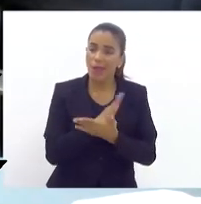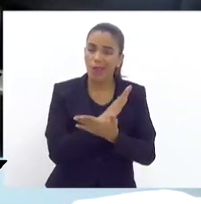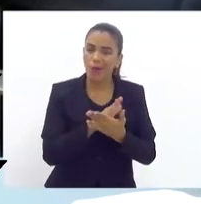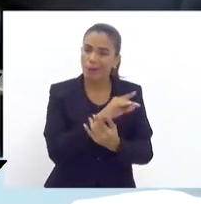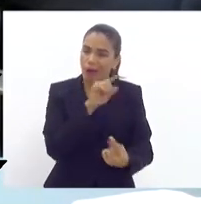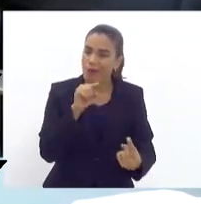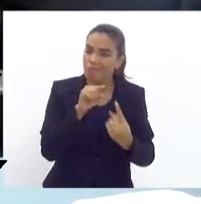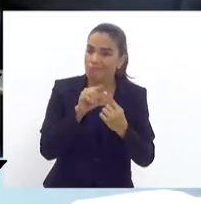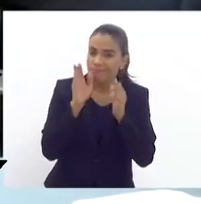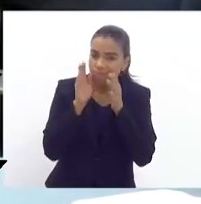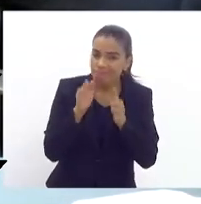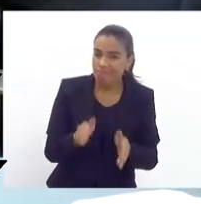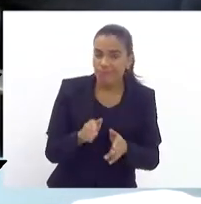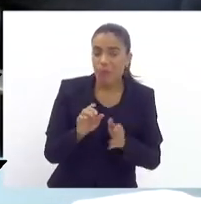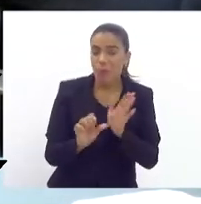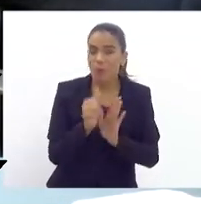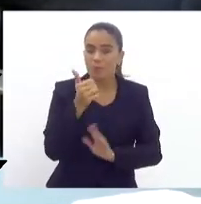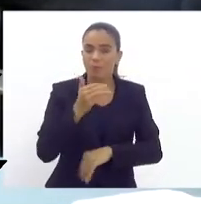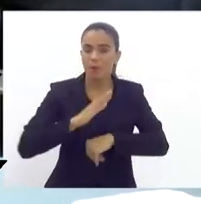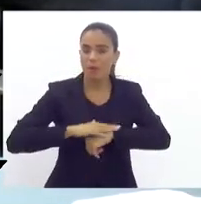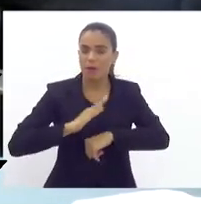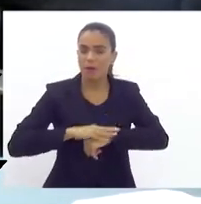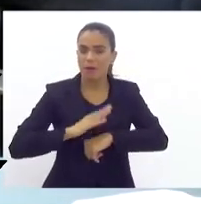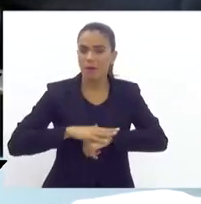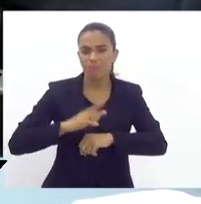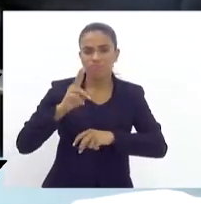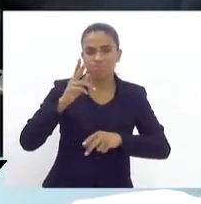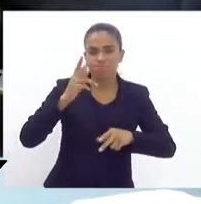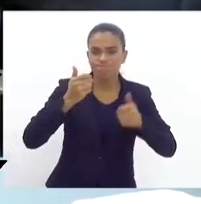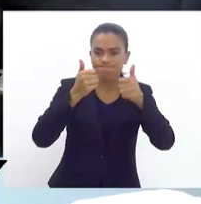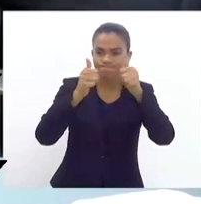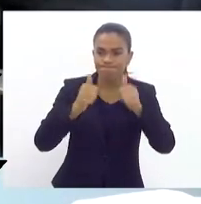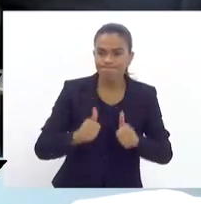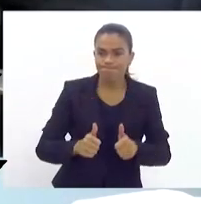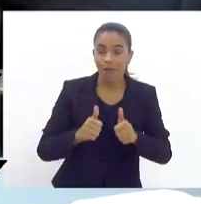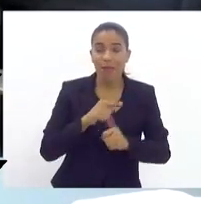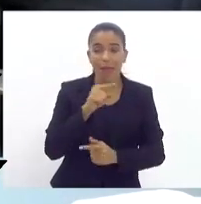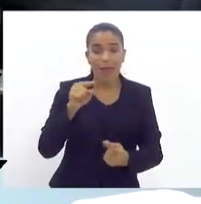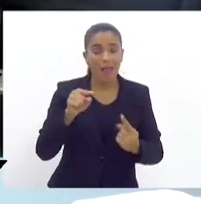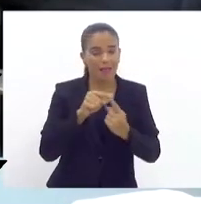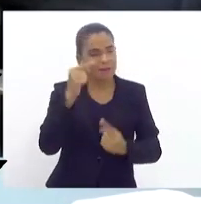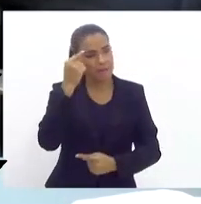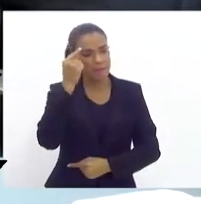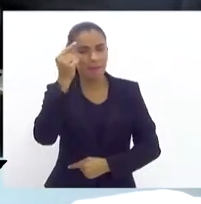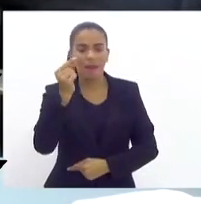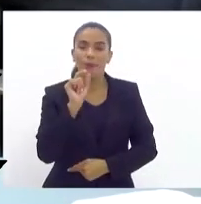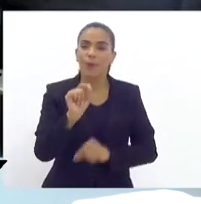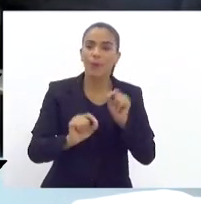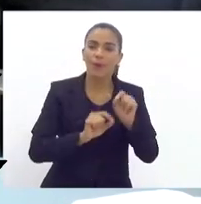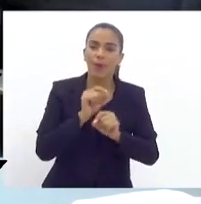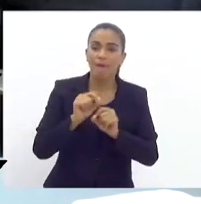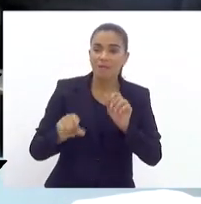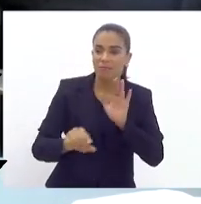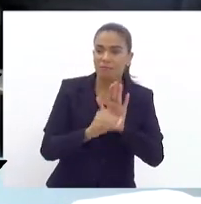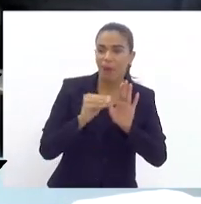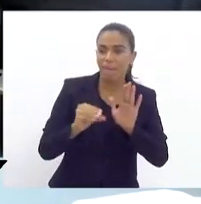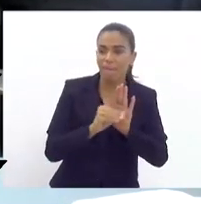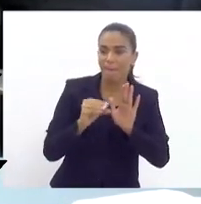específicos. Então, num primeiro momento, a ideia era fazer